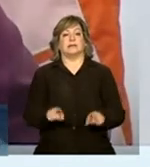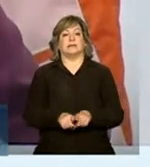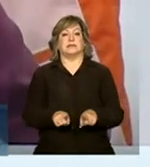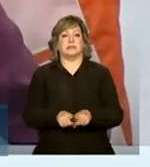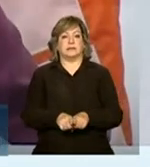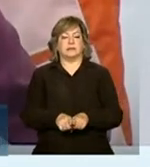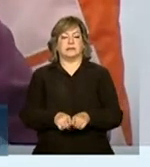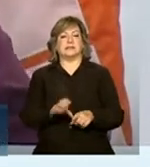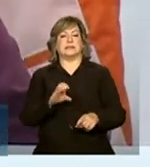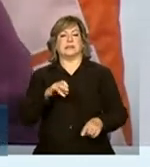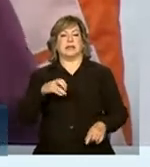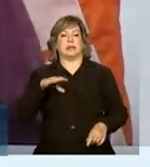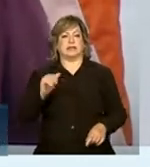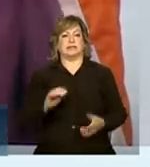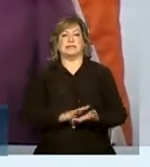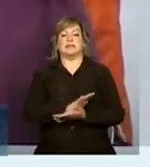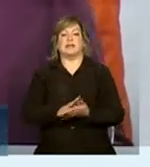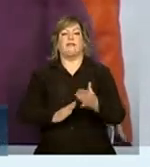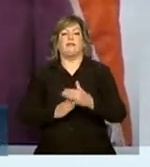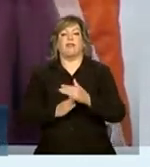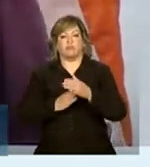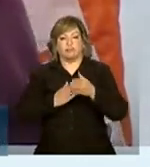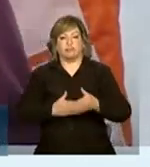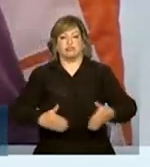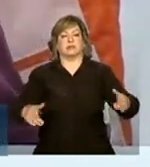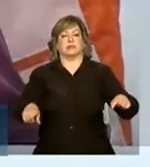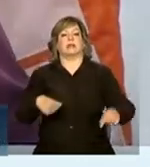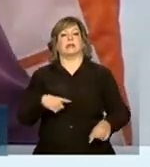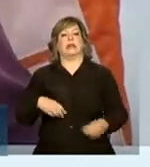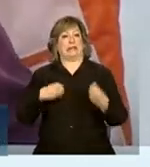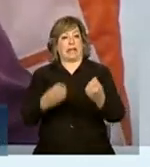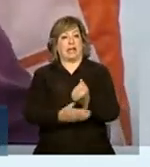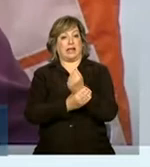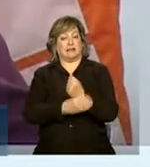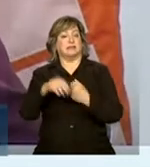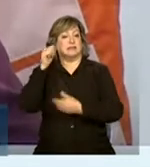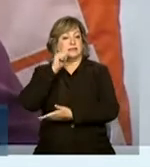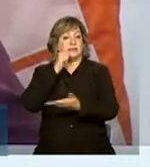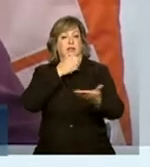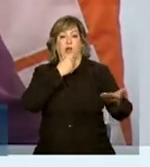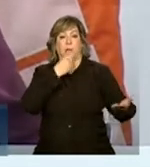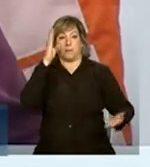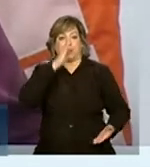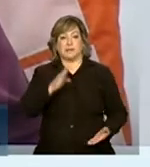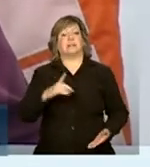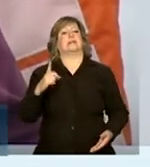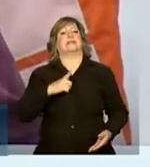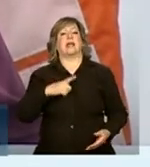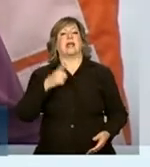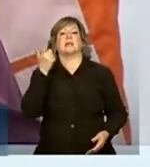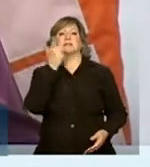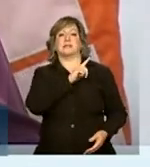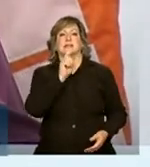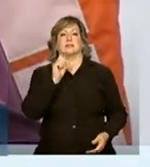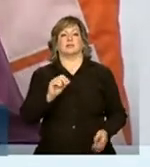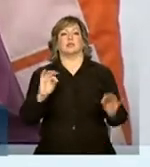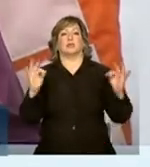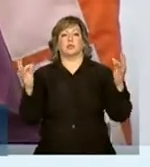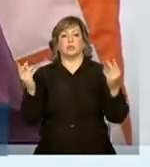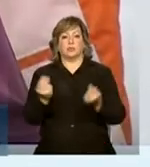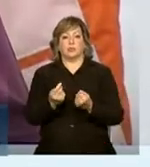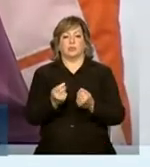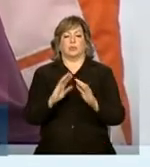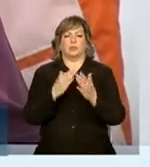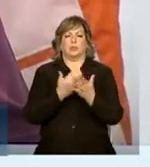do Ciências Sem Fronteiras, garantindo que brasileiros e brasileiras tenham acesso às